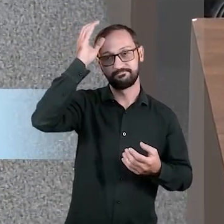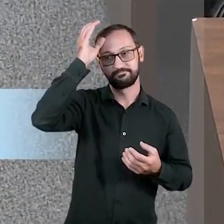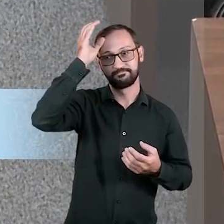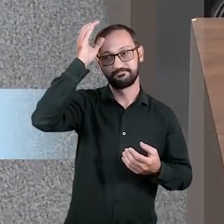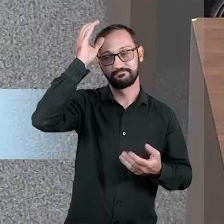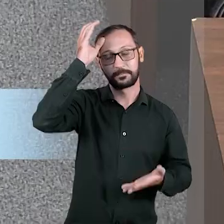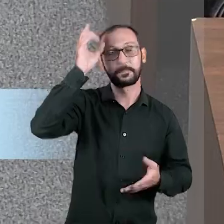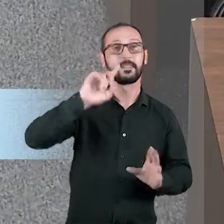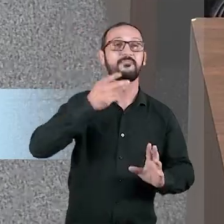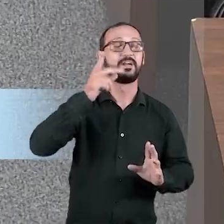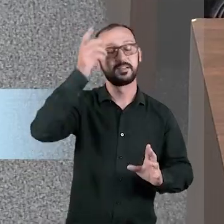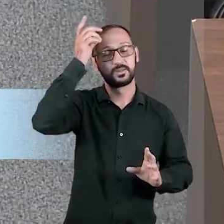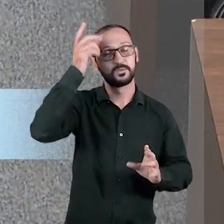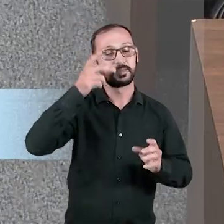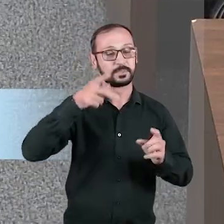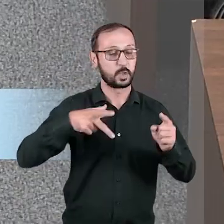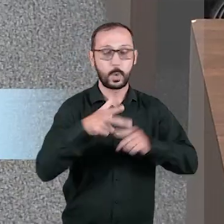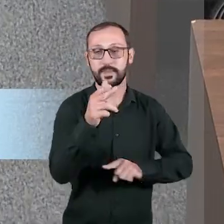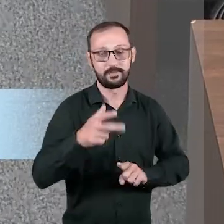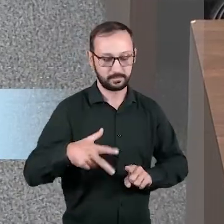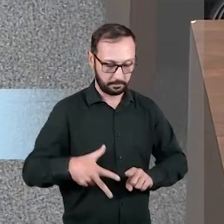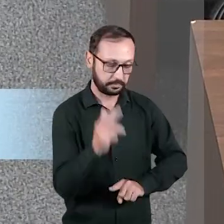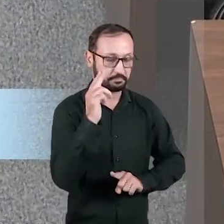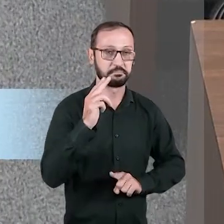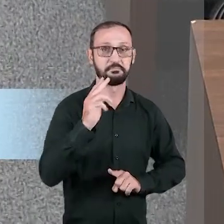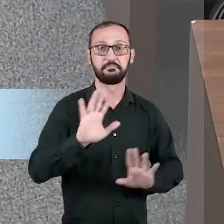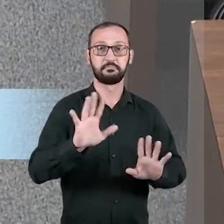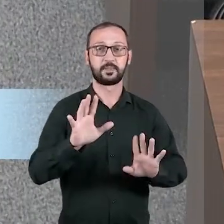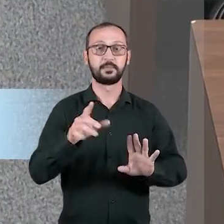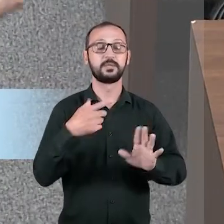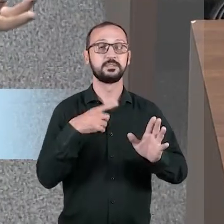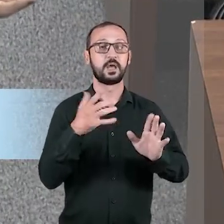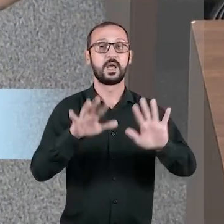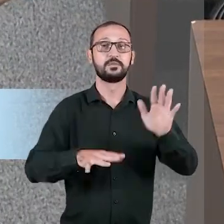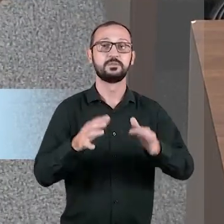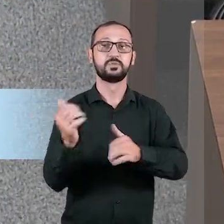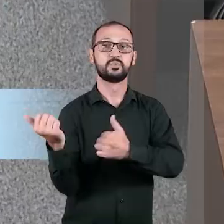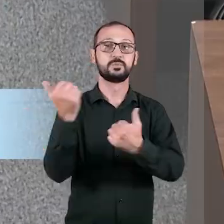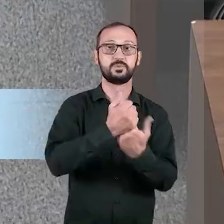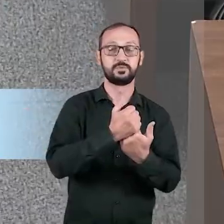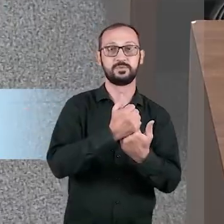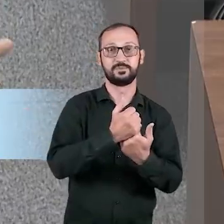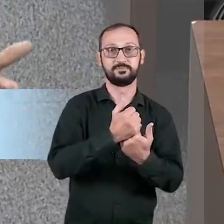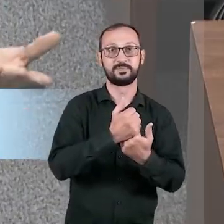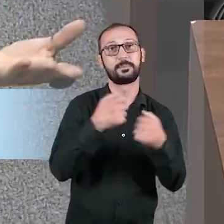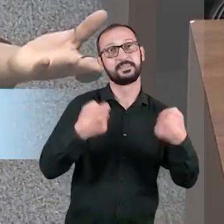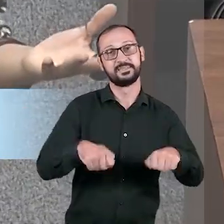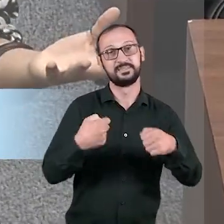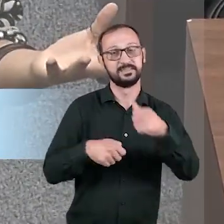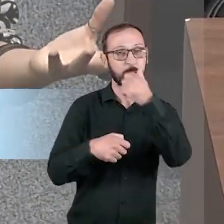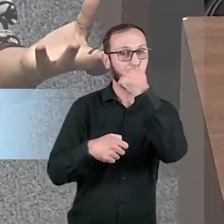que, não digo desapegar, mas colocar uma outra figura ou uma outra coisa